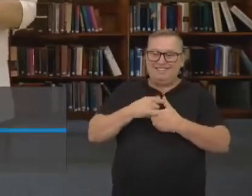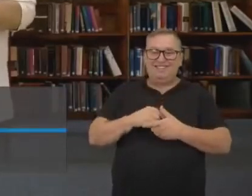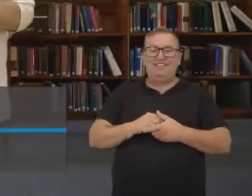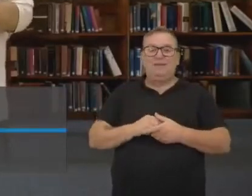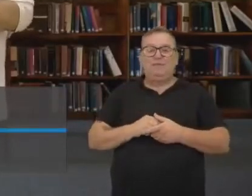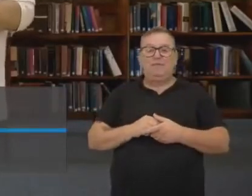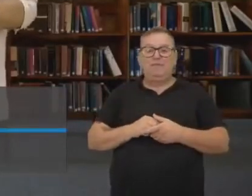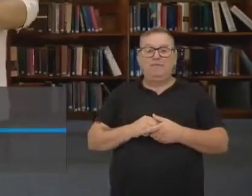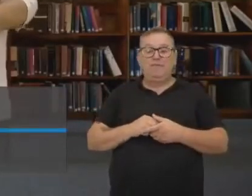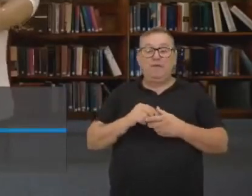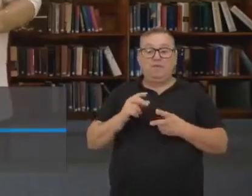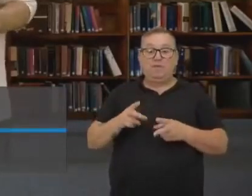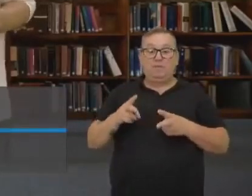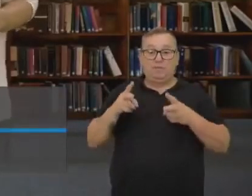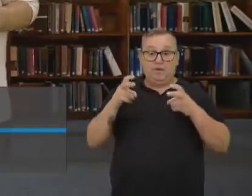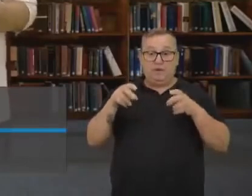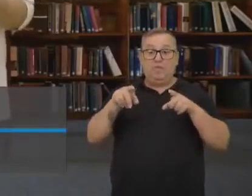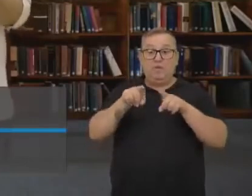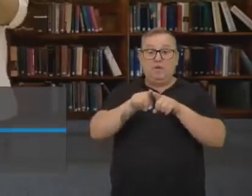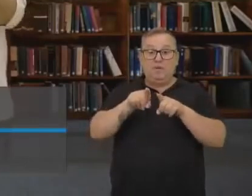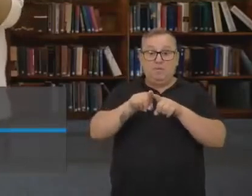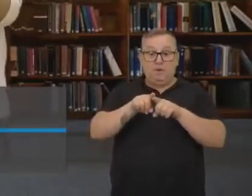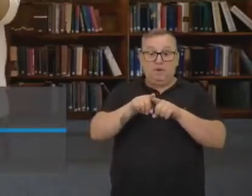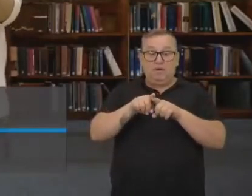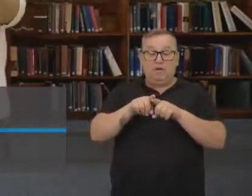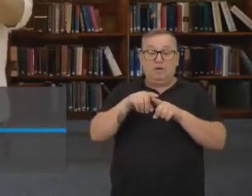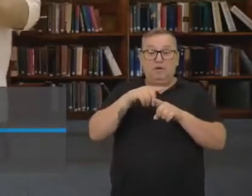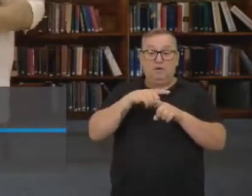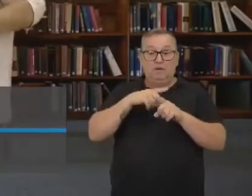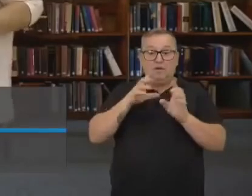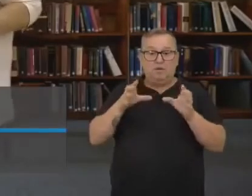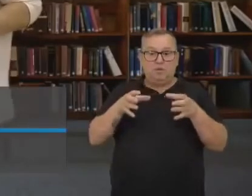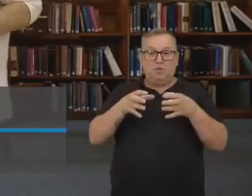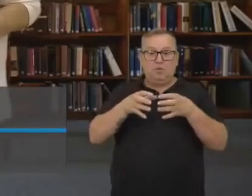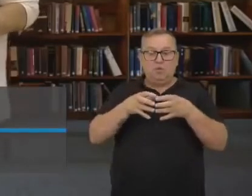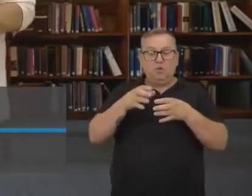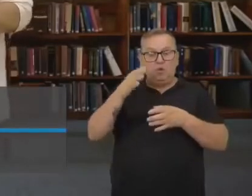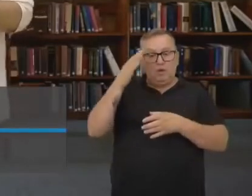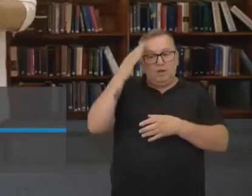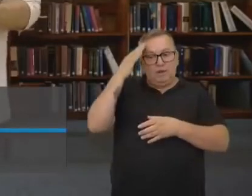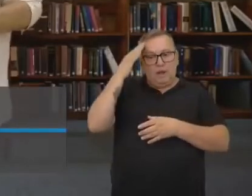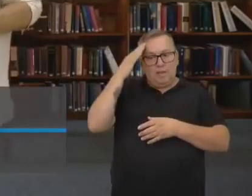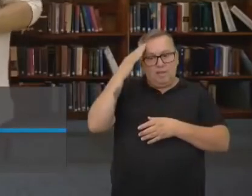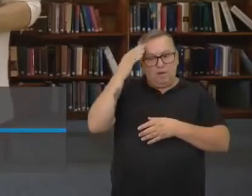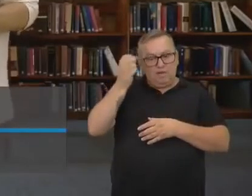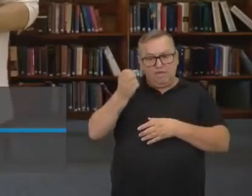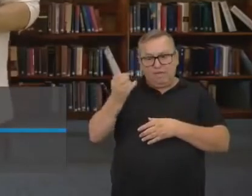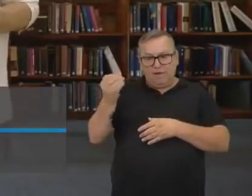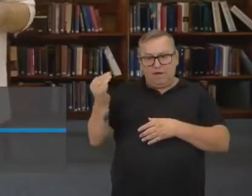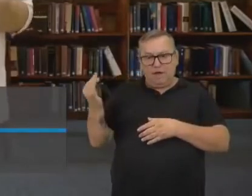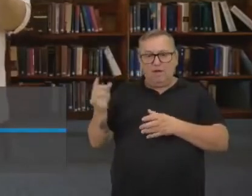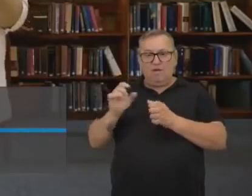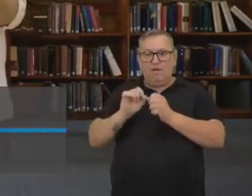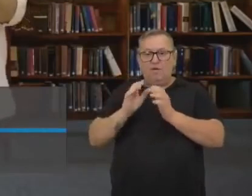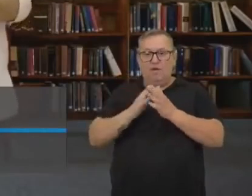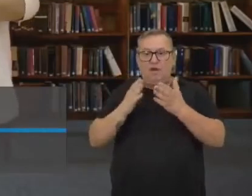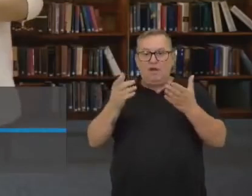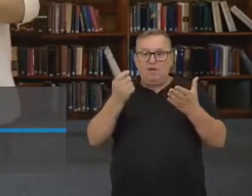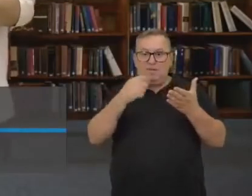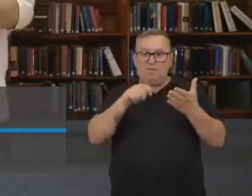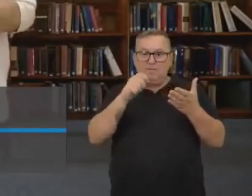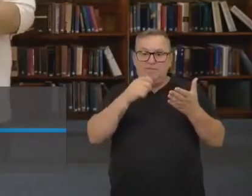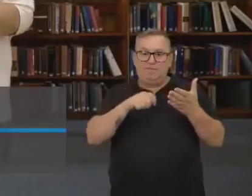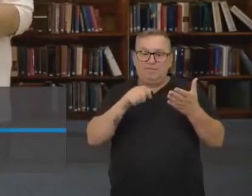a perceber que o livro aí dos mestres, ele tem um conjunto de saberes, que é o que a gente faz com o nosso diário de bordo. Então nós vamos